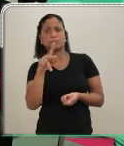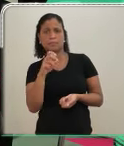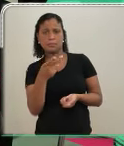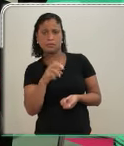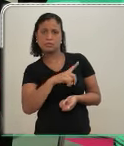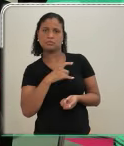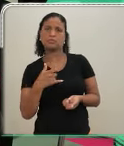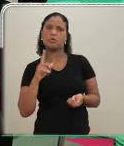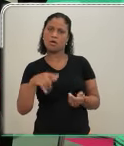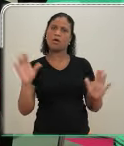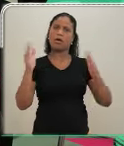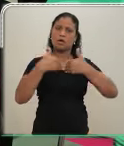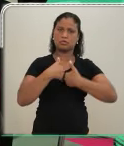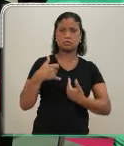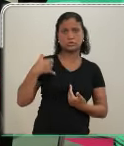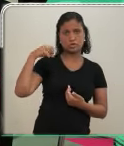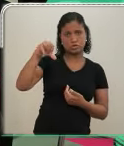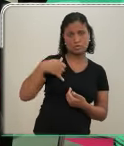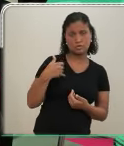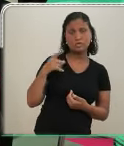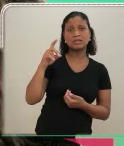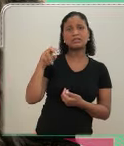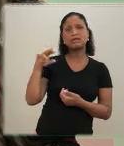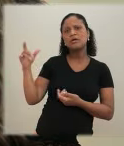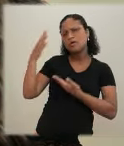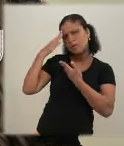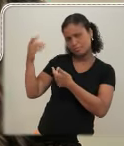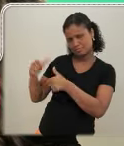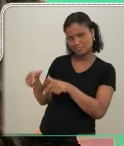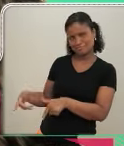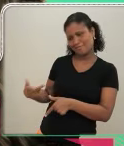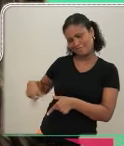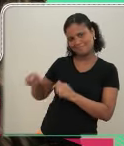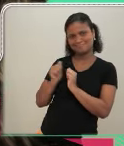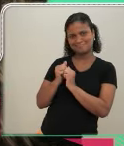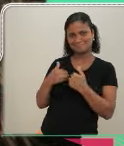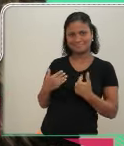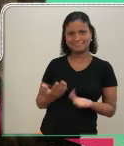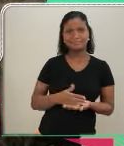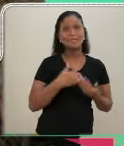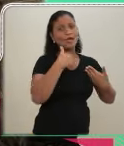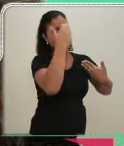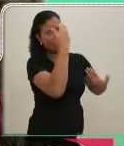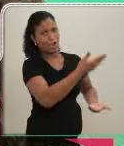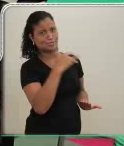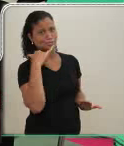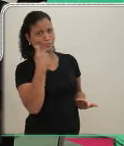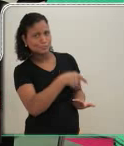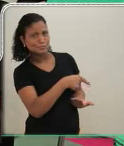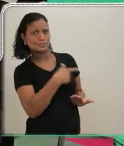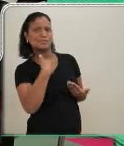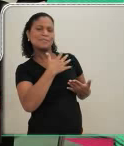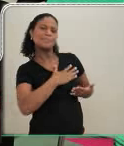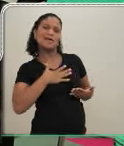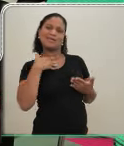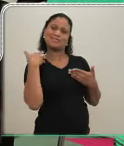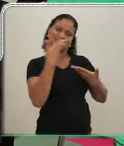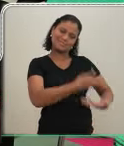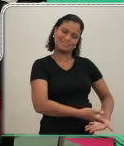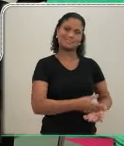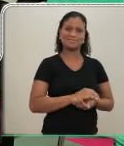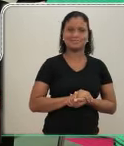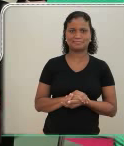anos. Denise, obrigada por estar aqui com a gente hoje. Eu que agradeço, Juliana. Além de ser um grande prazer, é uma honra. Antes da gente começar